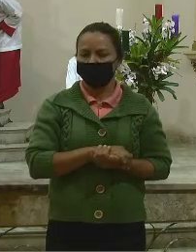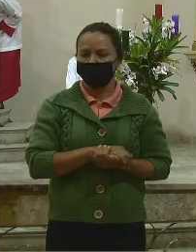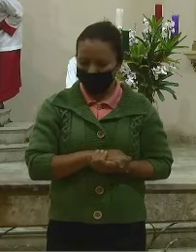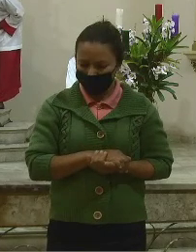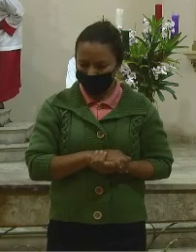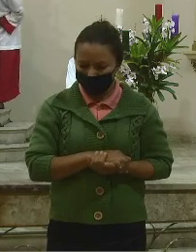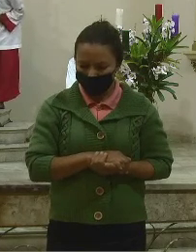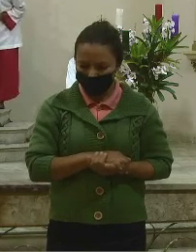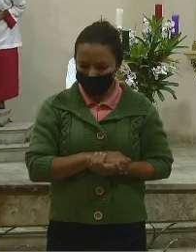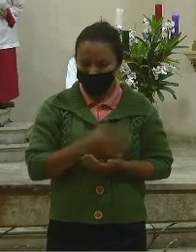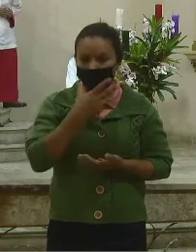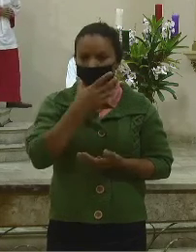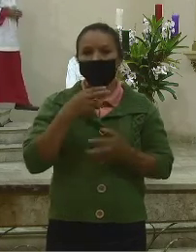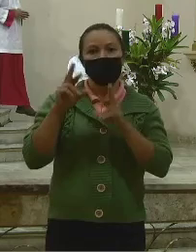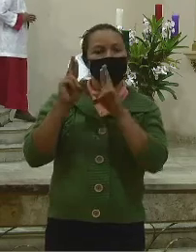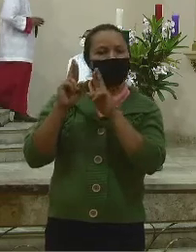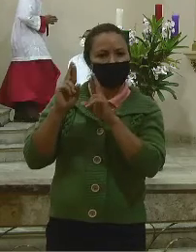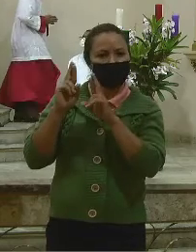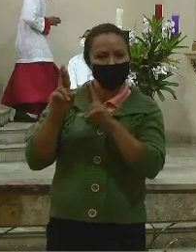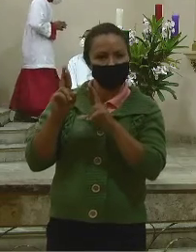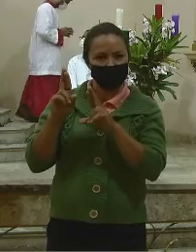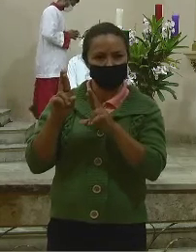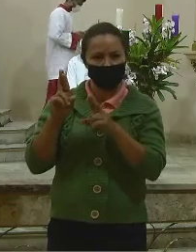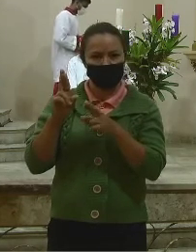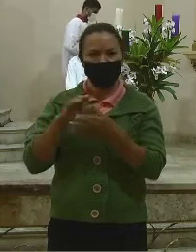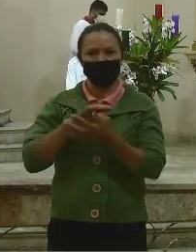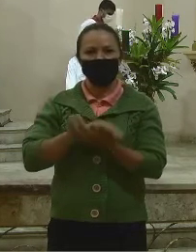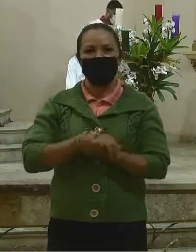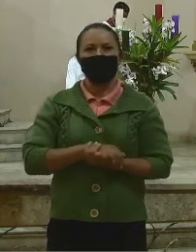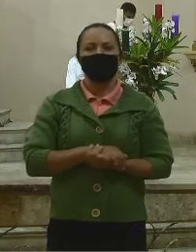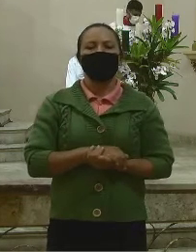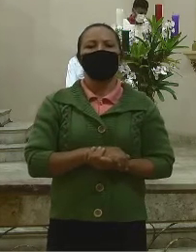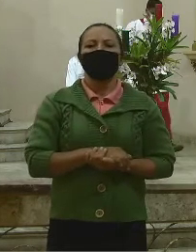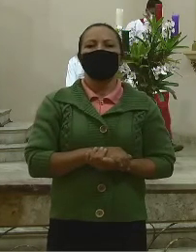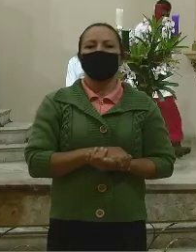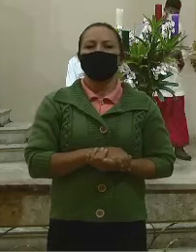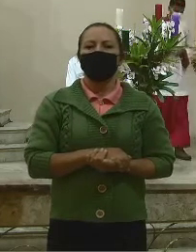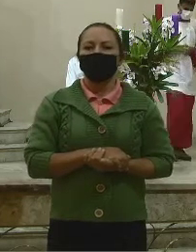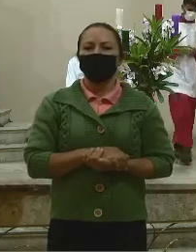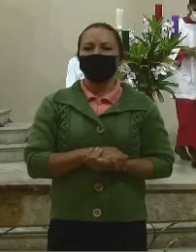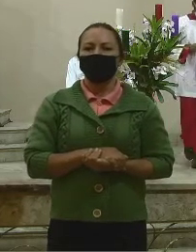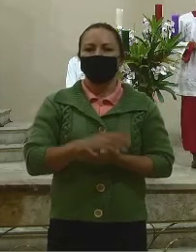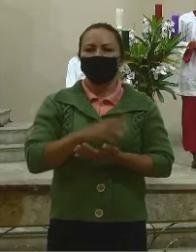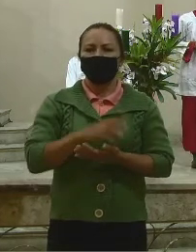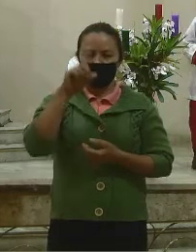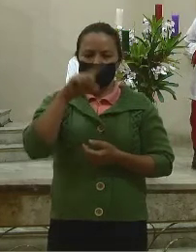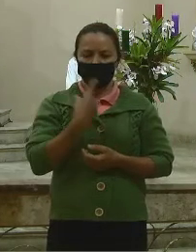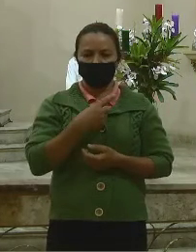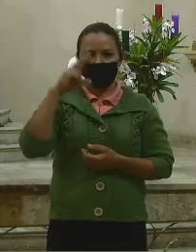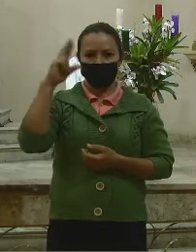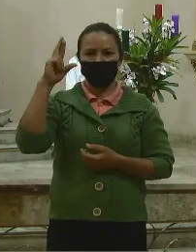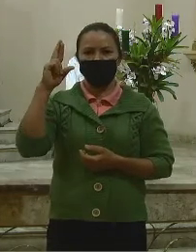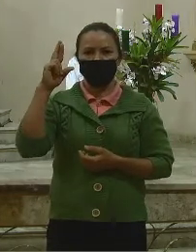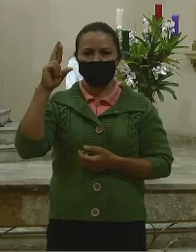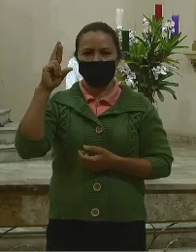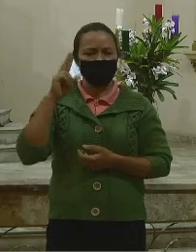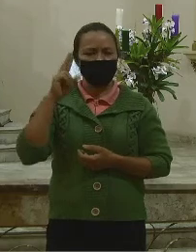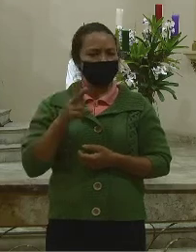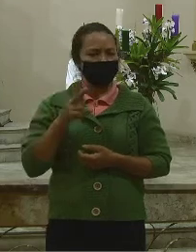esperança, nos sonhos, nas utopias do reino de Deus. Que Deus nosso Senhor